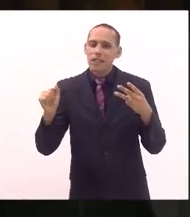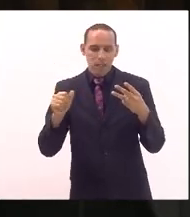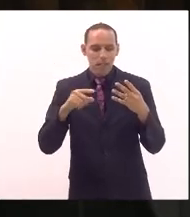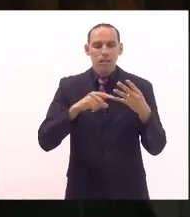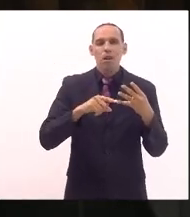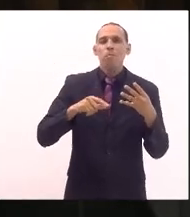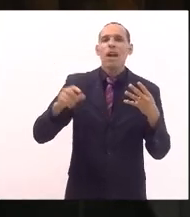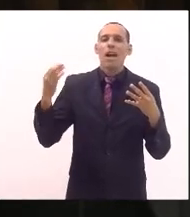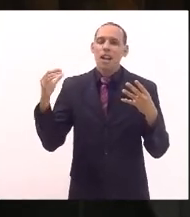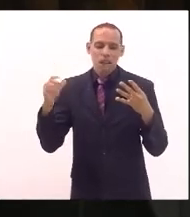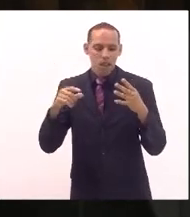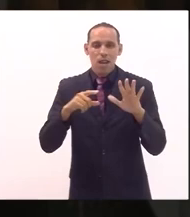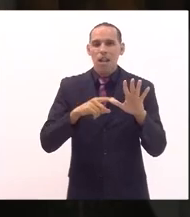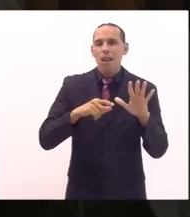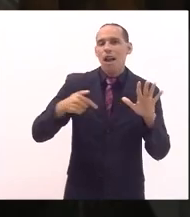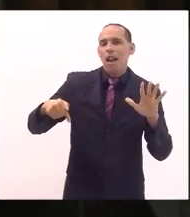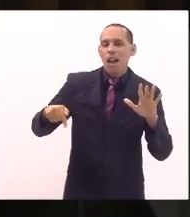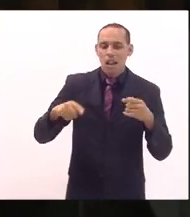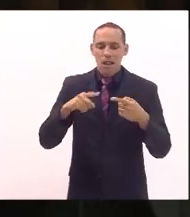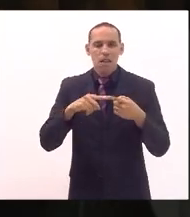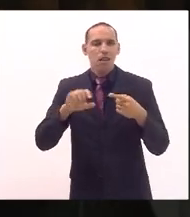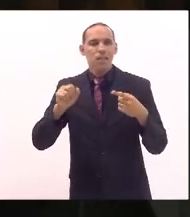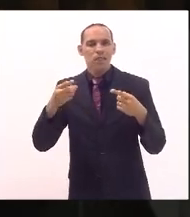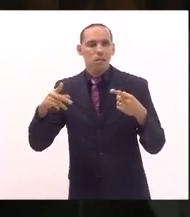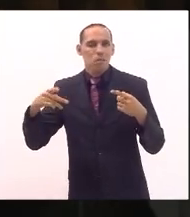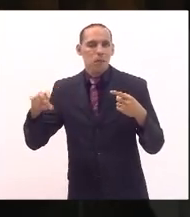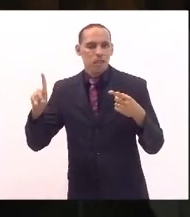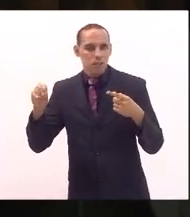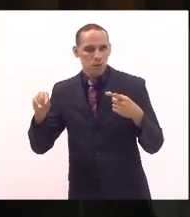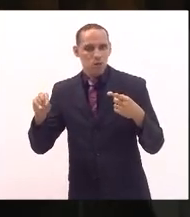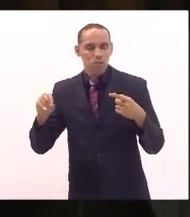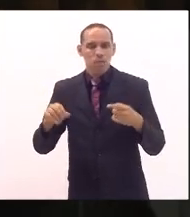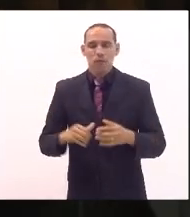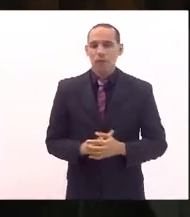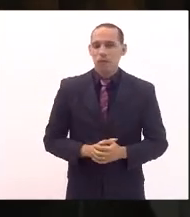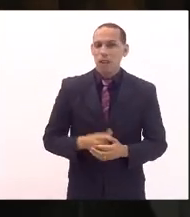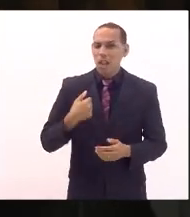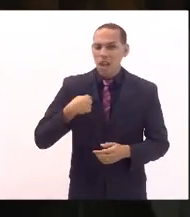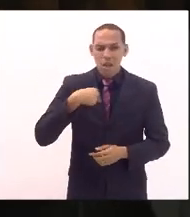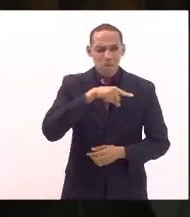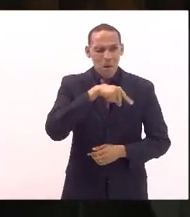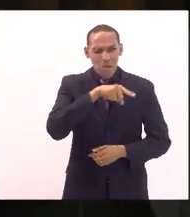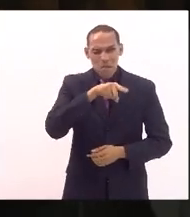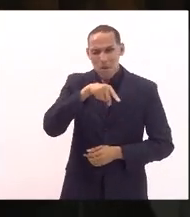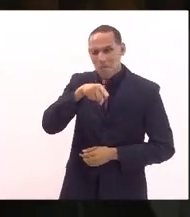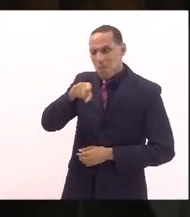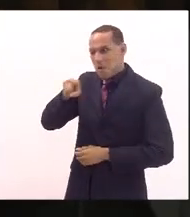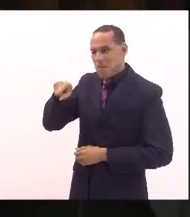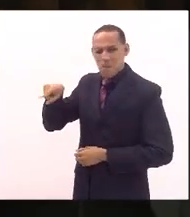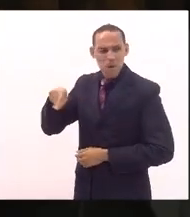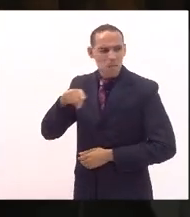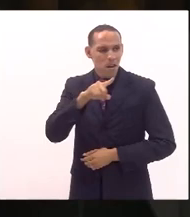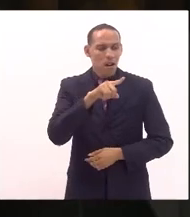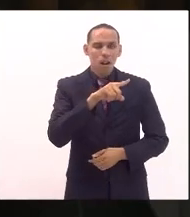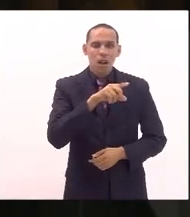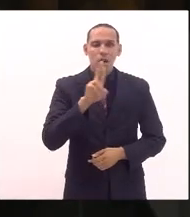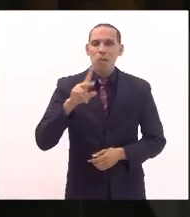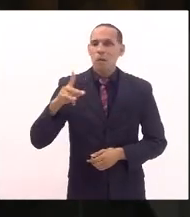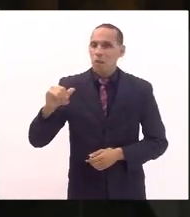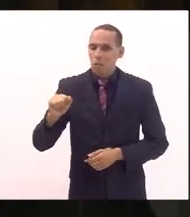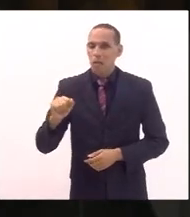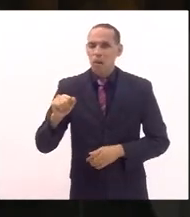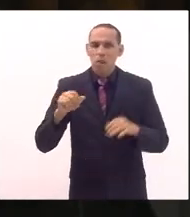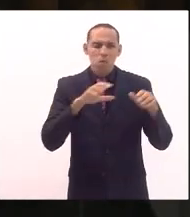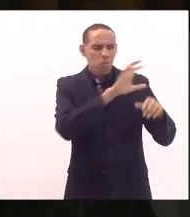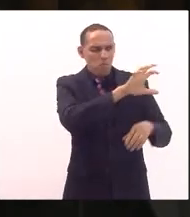Queimados São Pedro da Aldeia e eu fui rodando todas as unidades de pronto-atendimento do